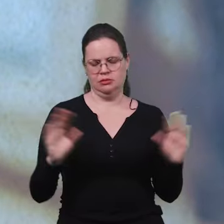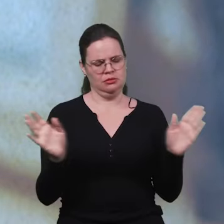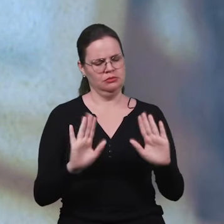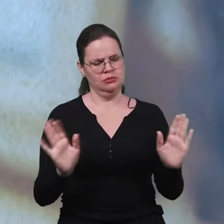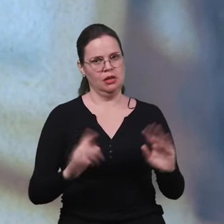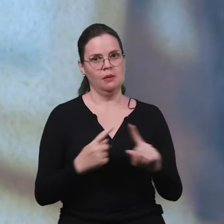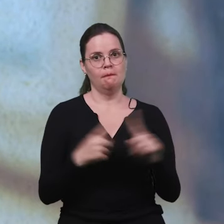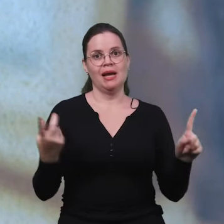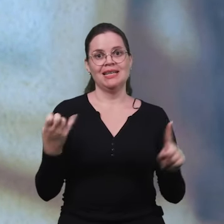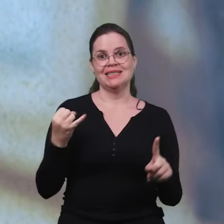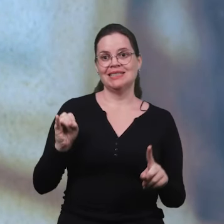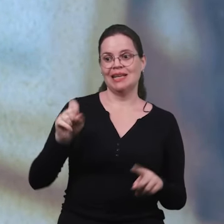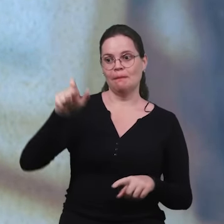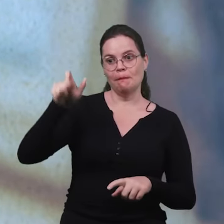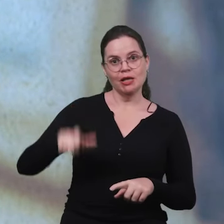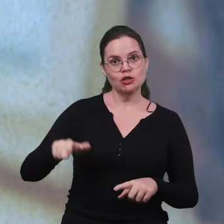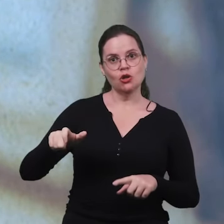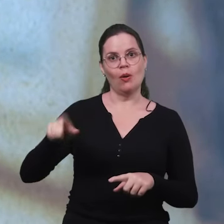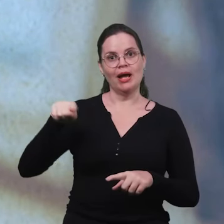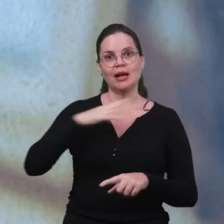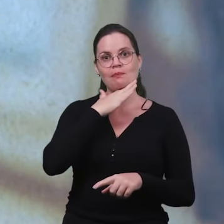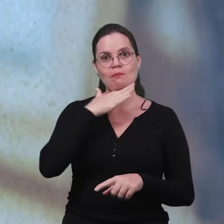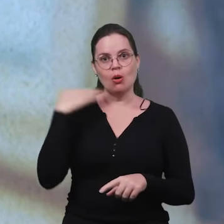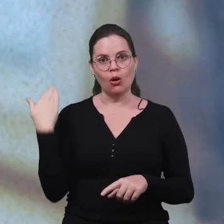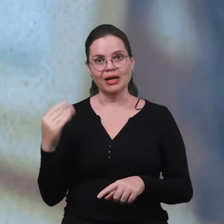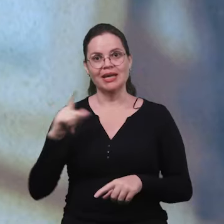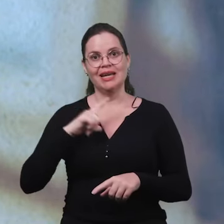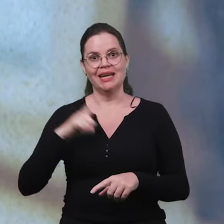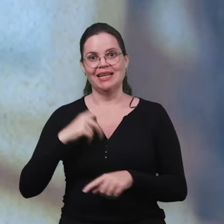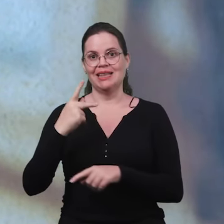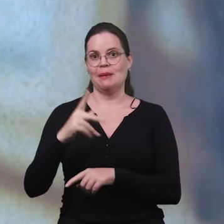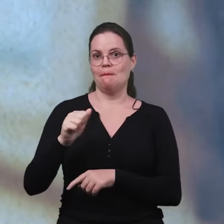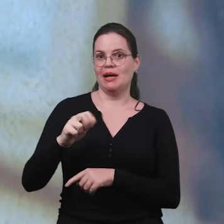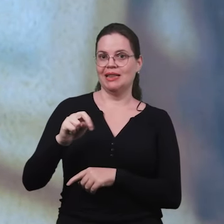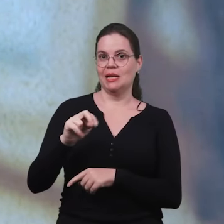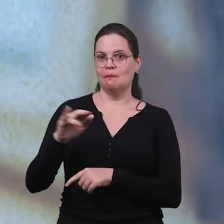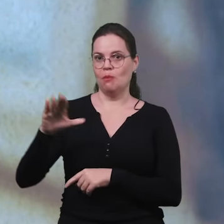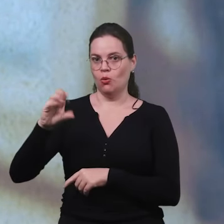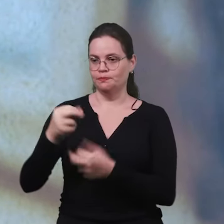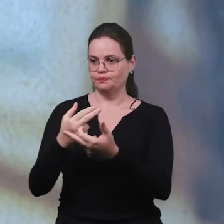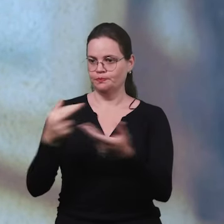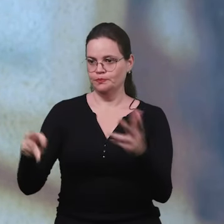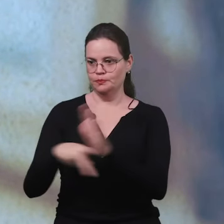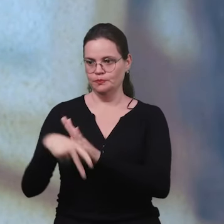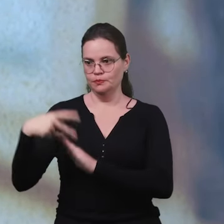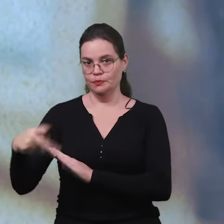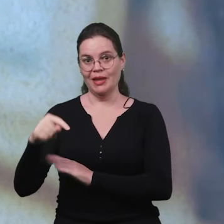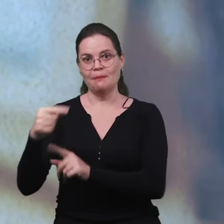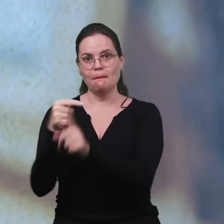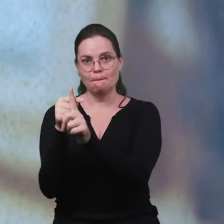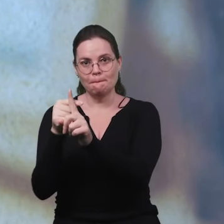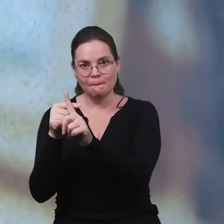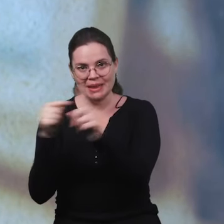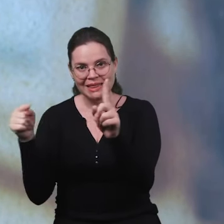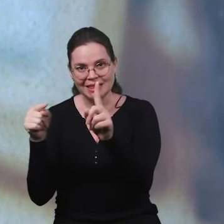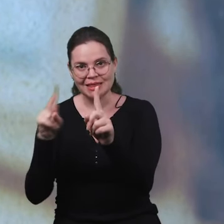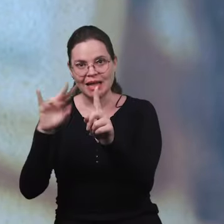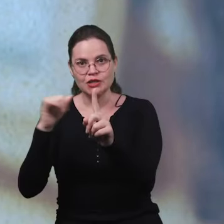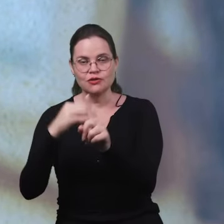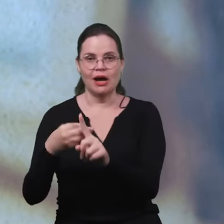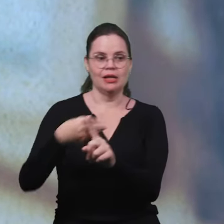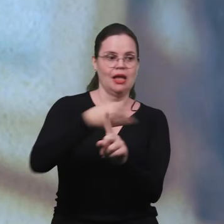pessoa falece e deixa patrimônio, esse patrimônio, pelo menos a metade dele, obrigatoriamente vai para quem? Para